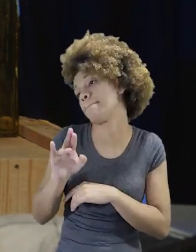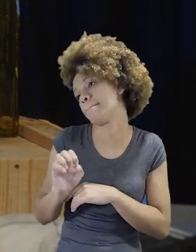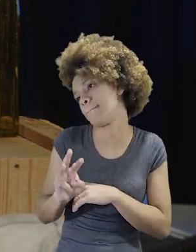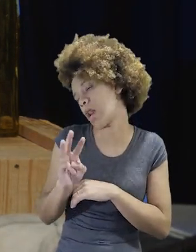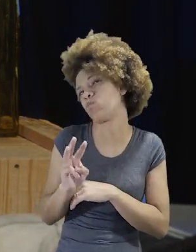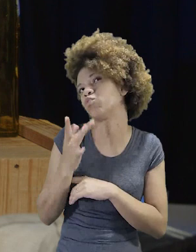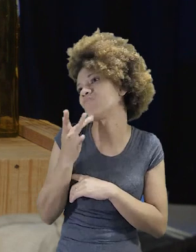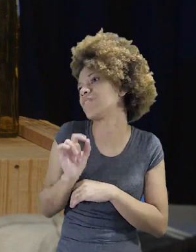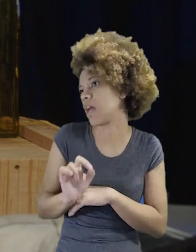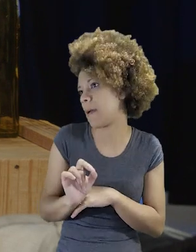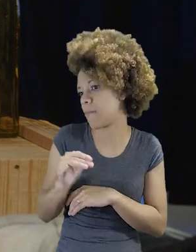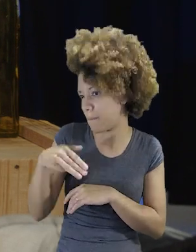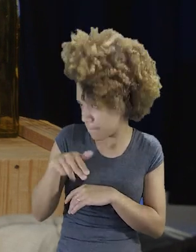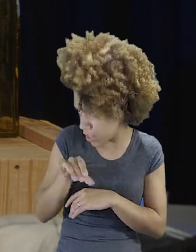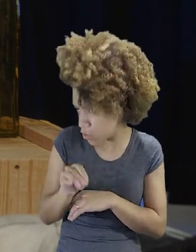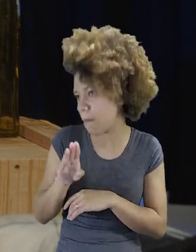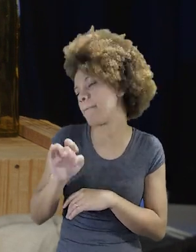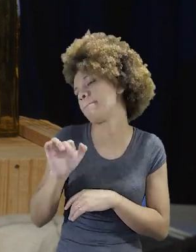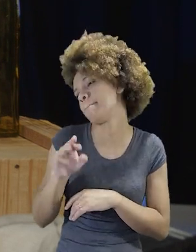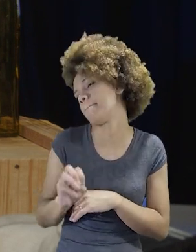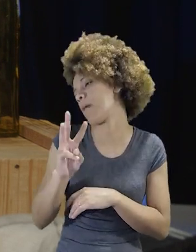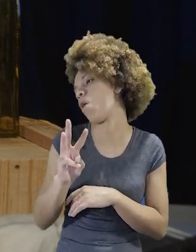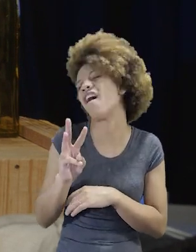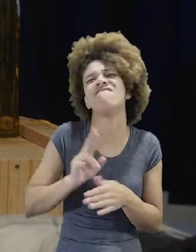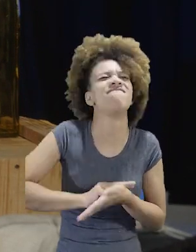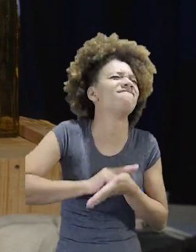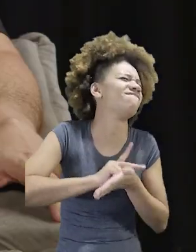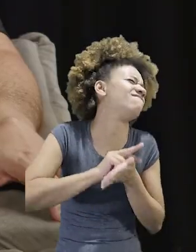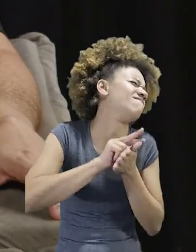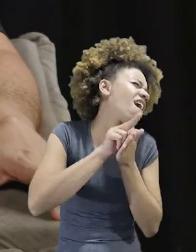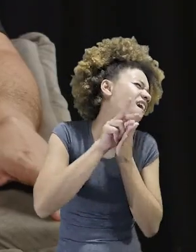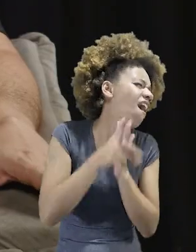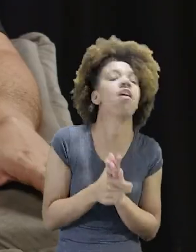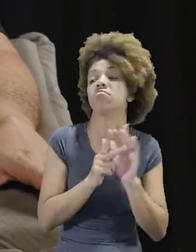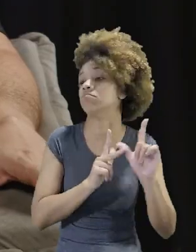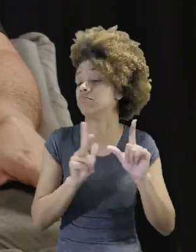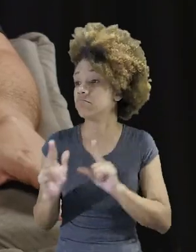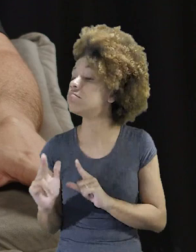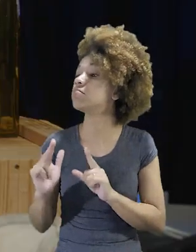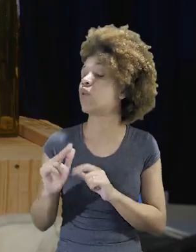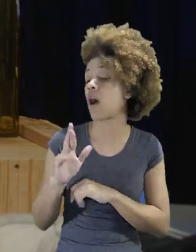várias e várias e várias Produções é dos Racionais e a galera não ganha isso ele deixa